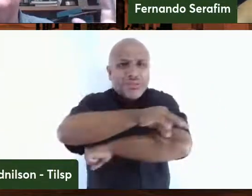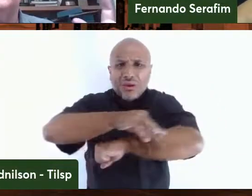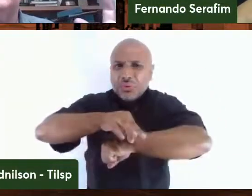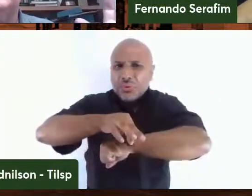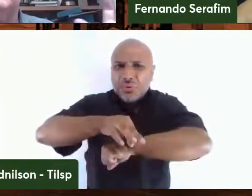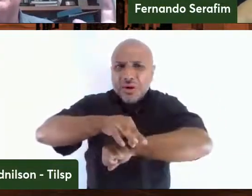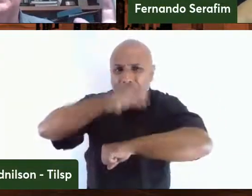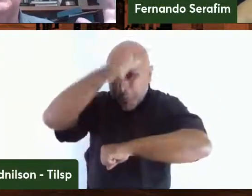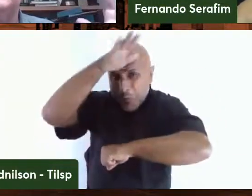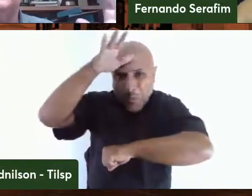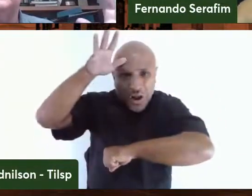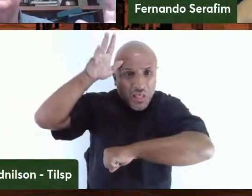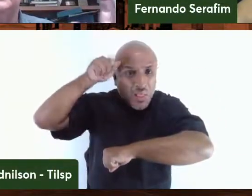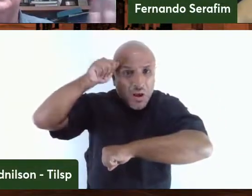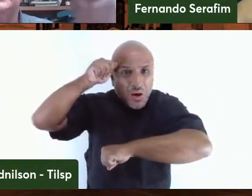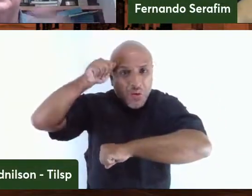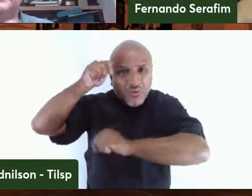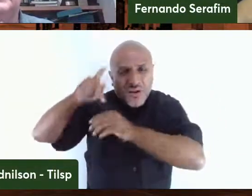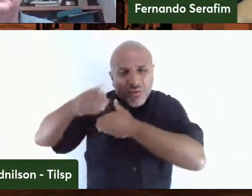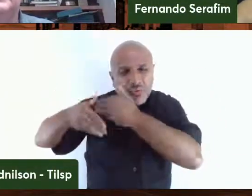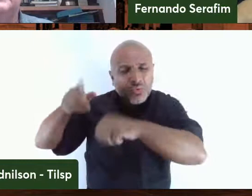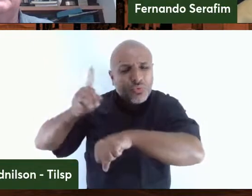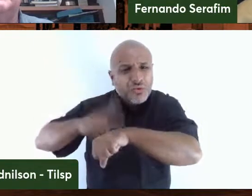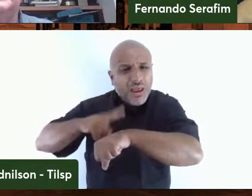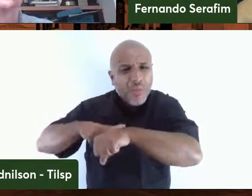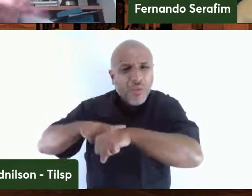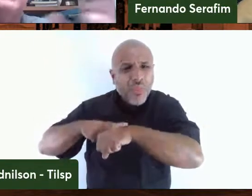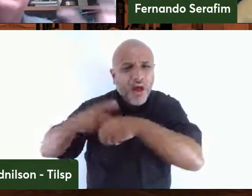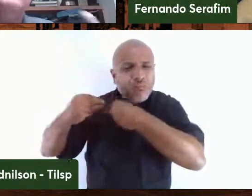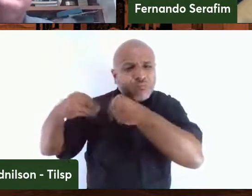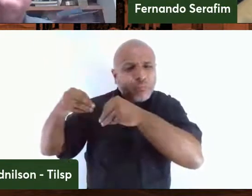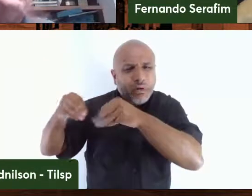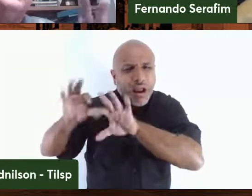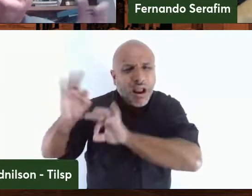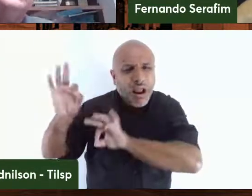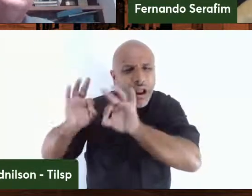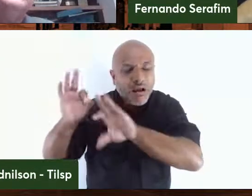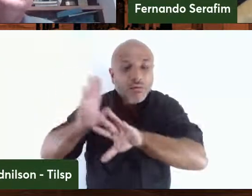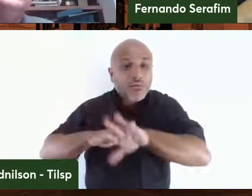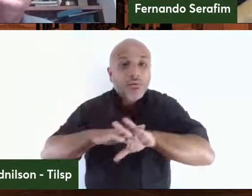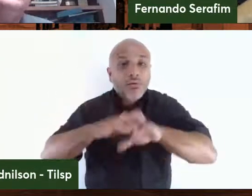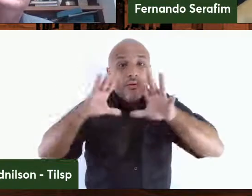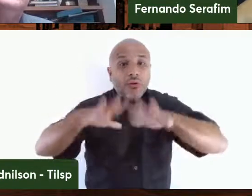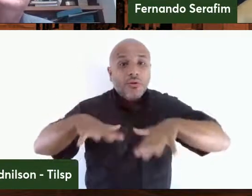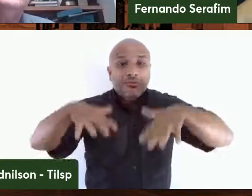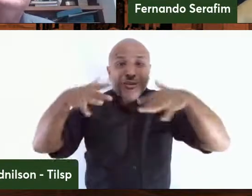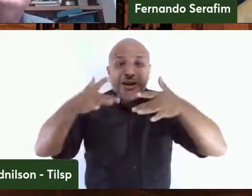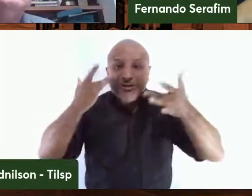Manaus, do ciclo da borracha, se derrubar o Teatro Amazonas, você